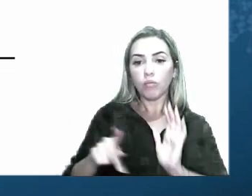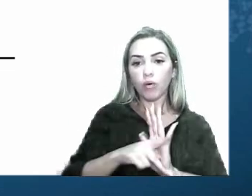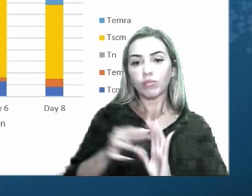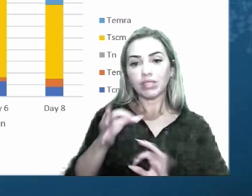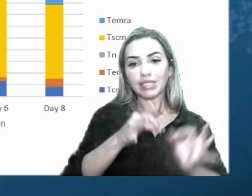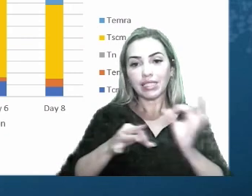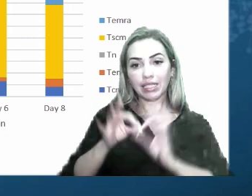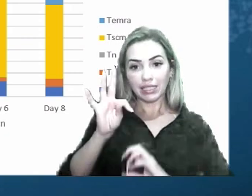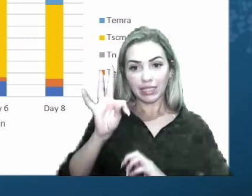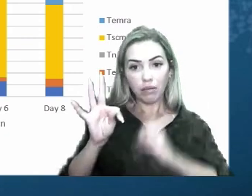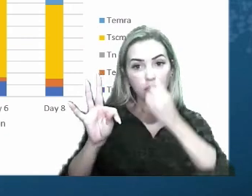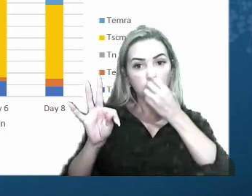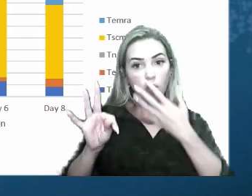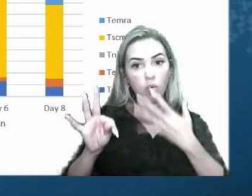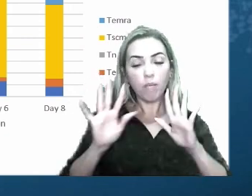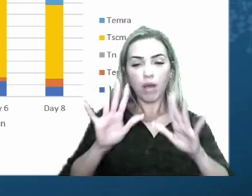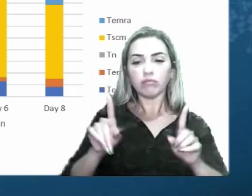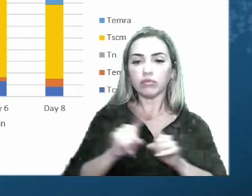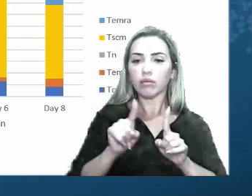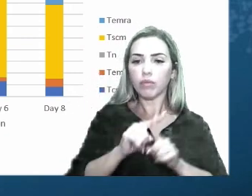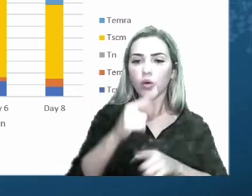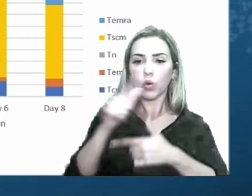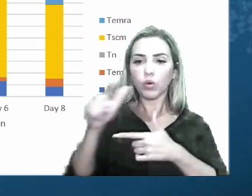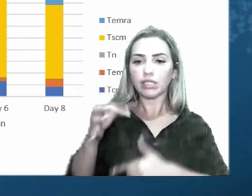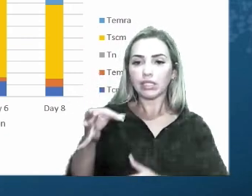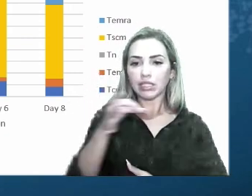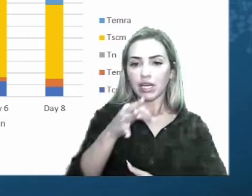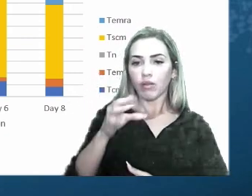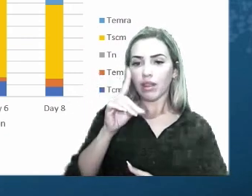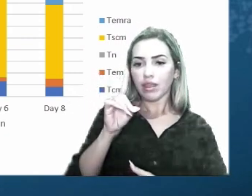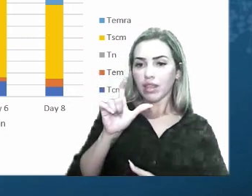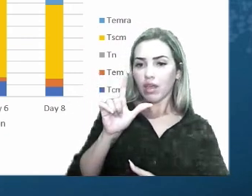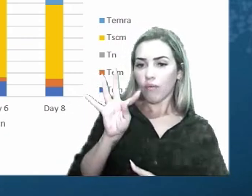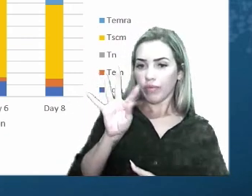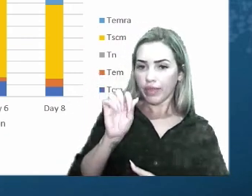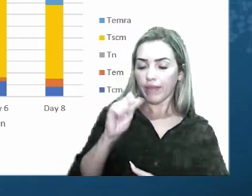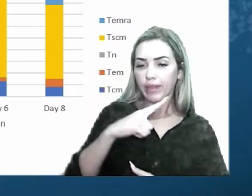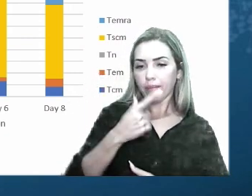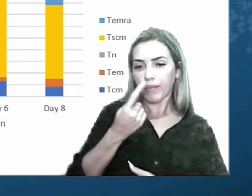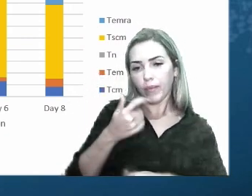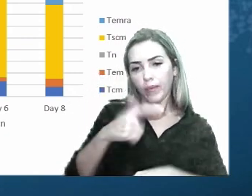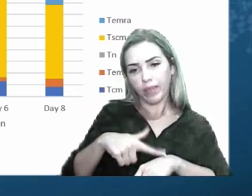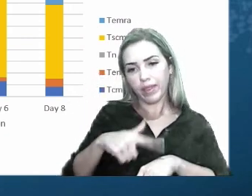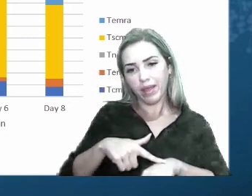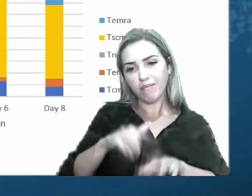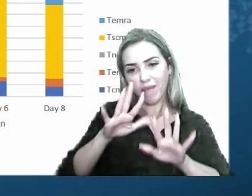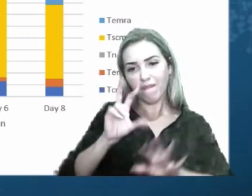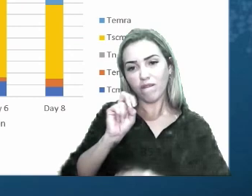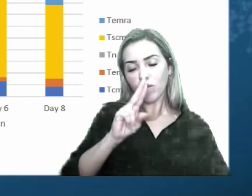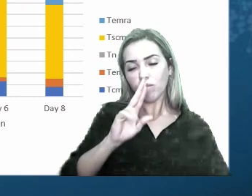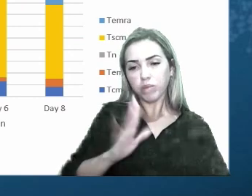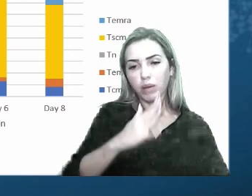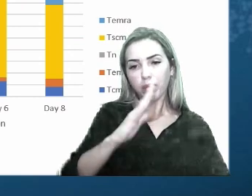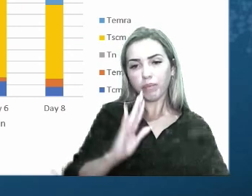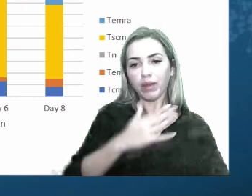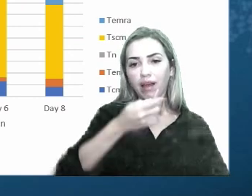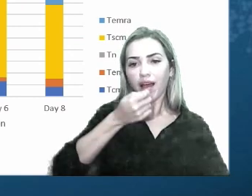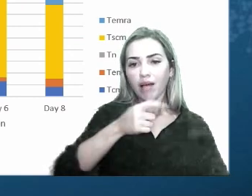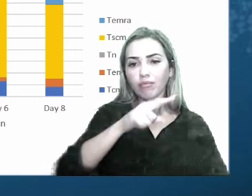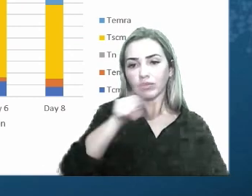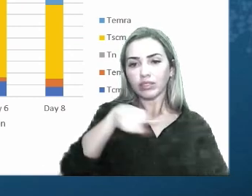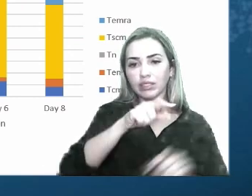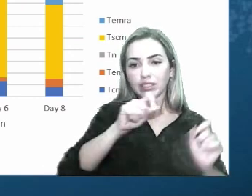boa, mas também alto nível de células gama-delta. Eu tenho pouco tempo, mas eu vou passar rapidamente pelos últimos